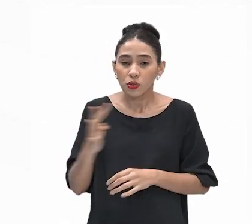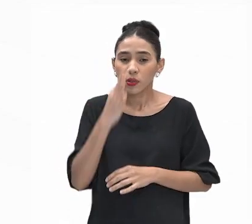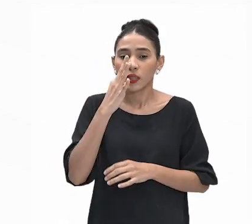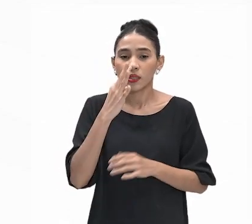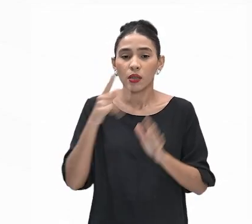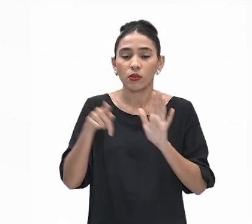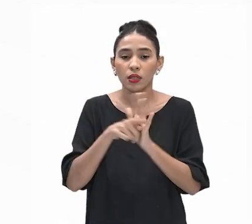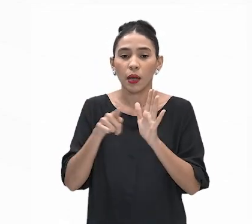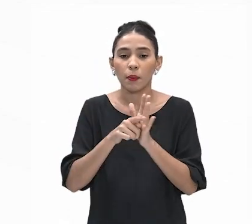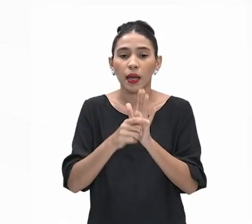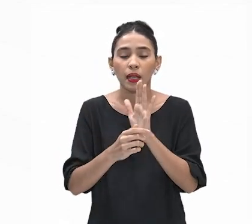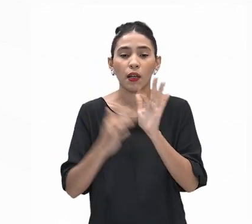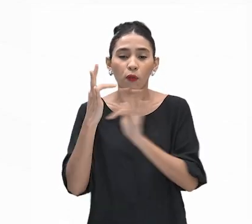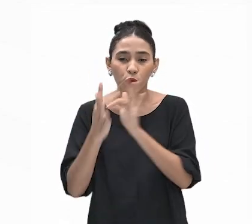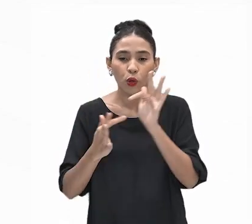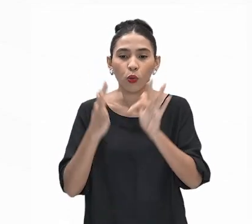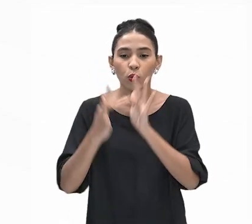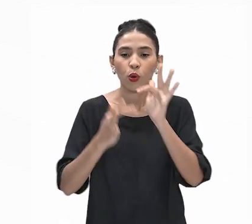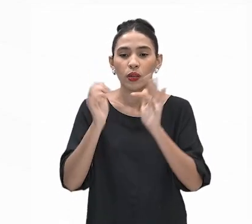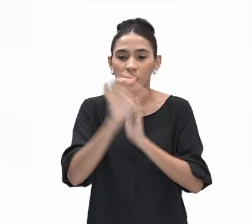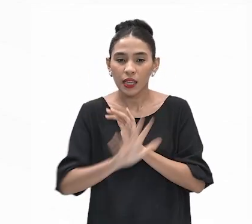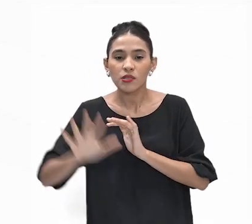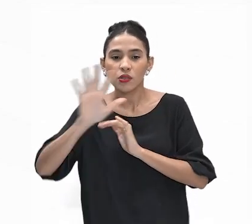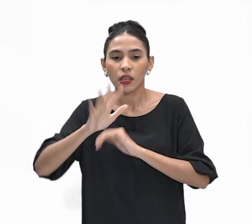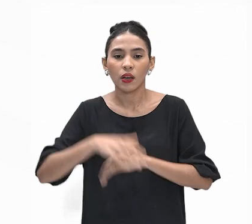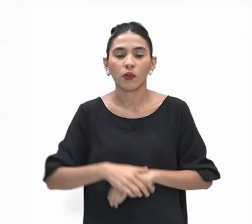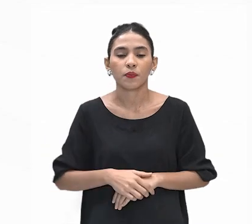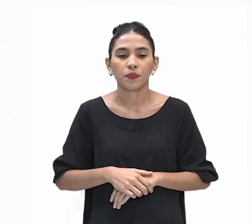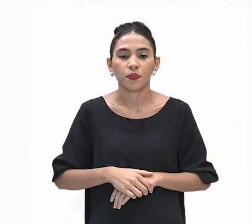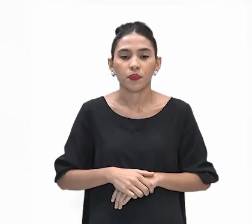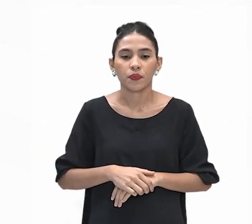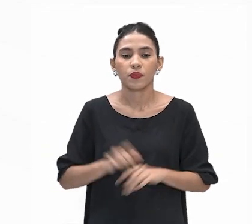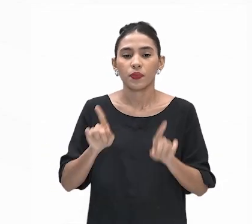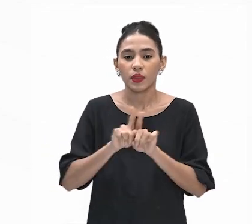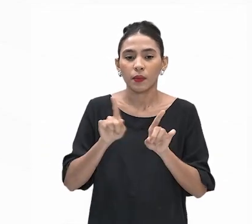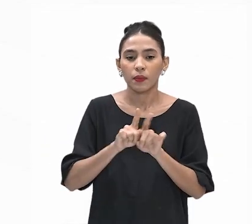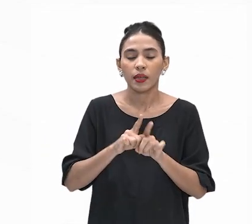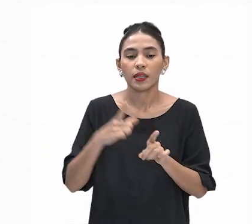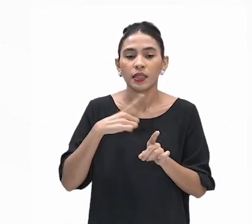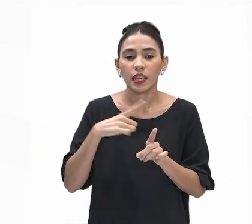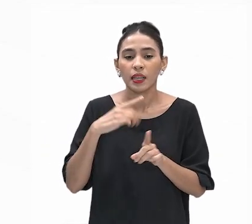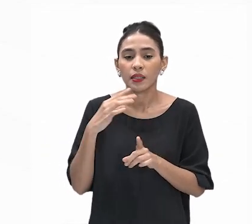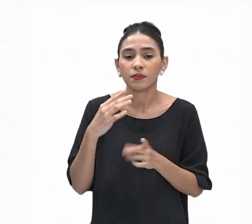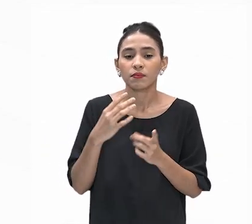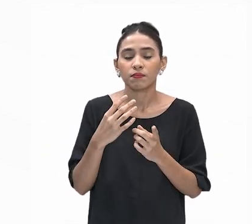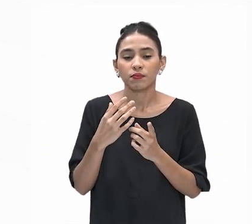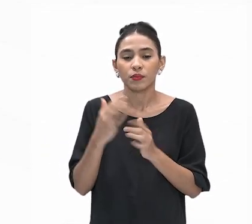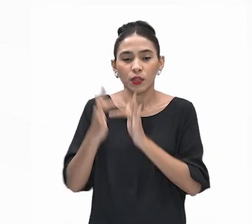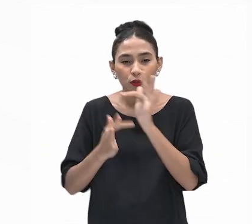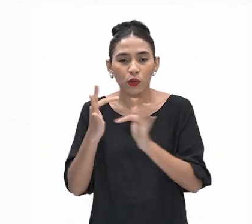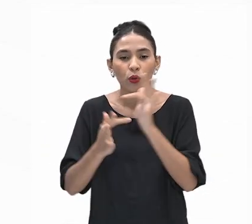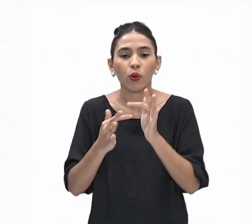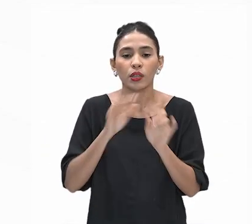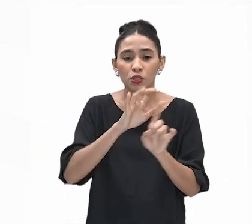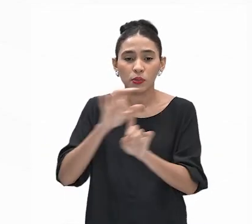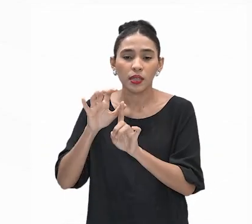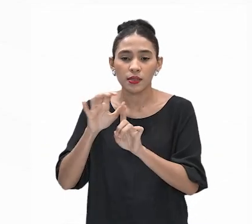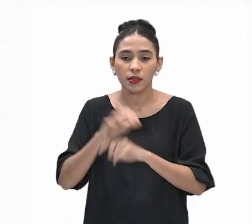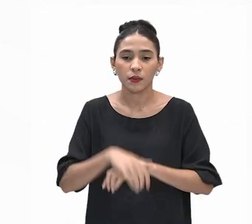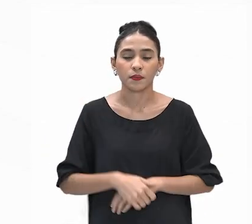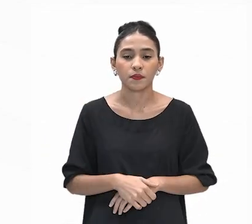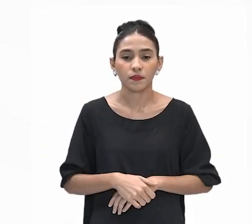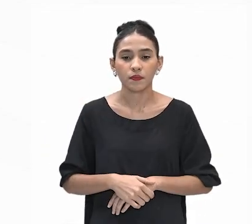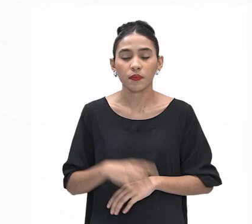Afinal, muitas das danças folclóricas ou mesmo festas populares foram inspiradas por elas. E eu trouxe para vocês aqui